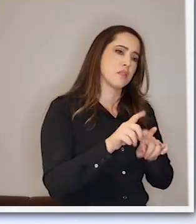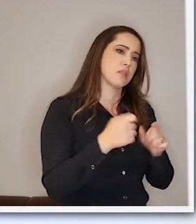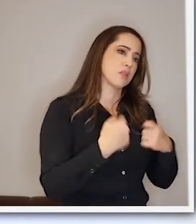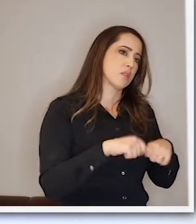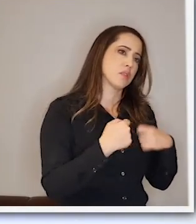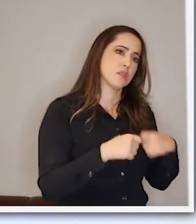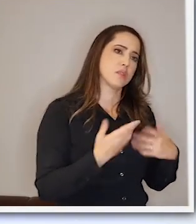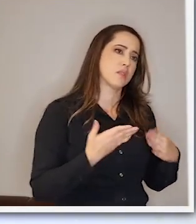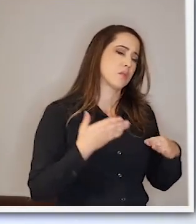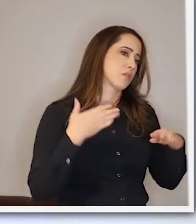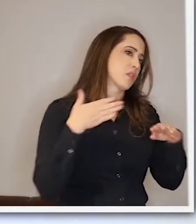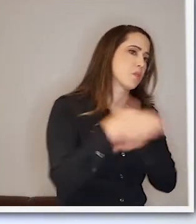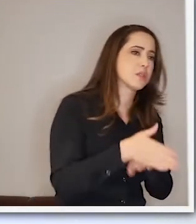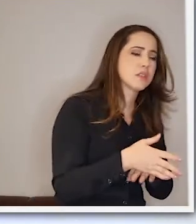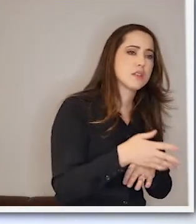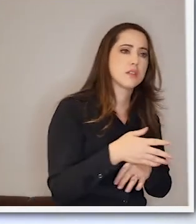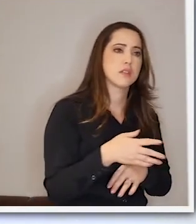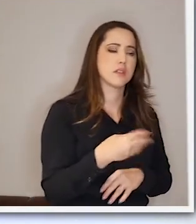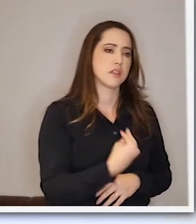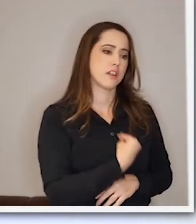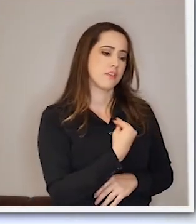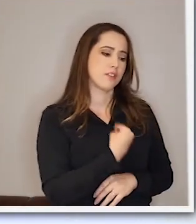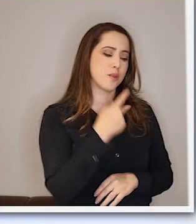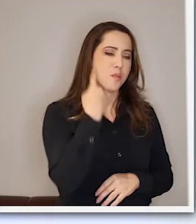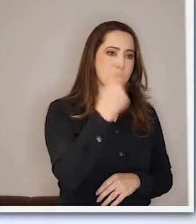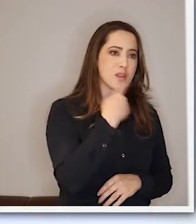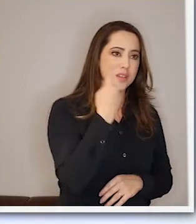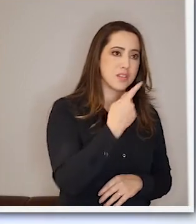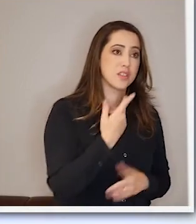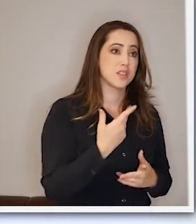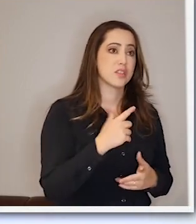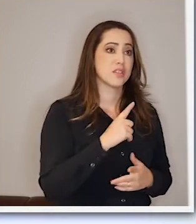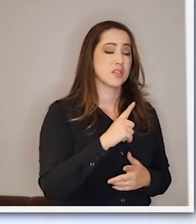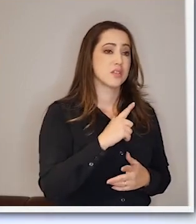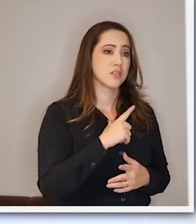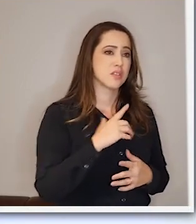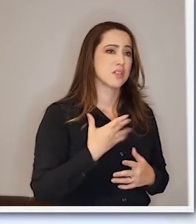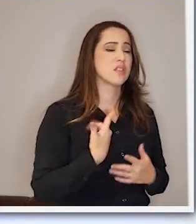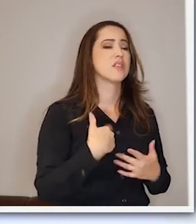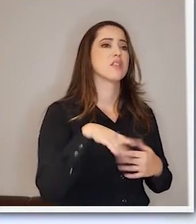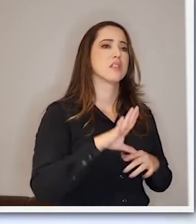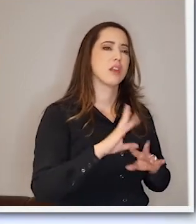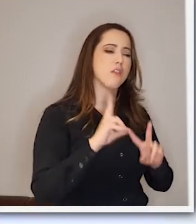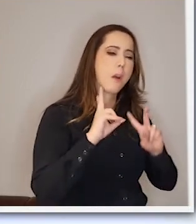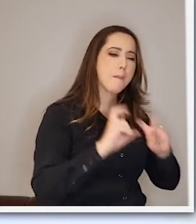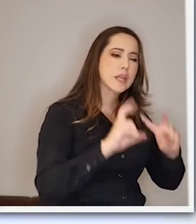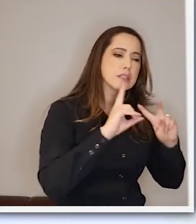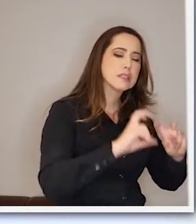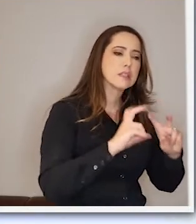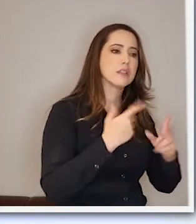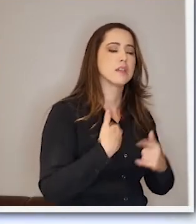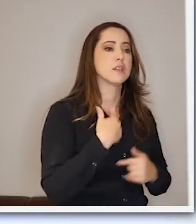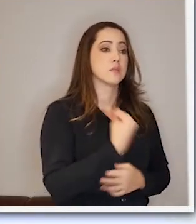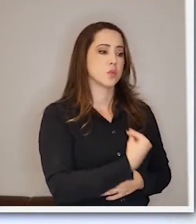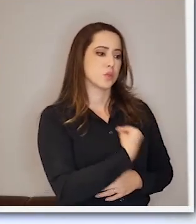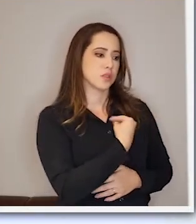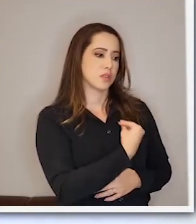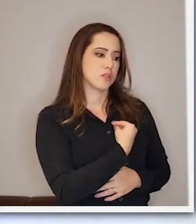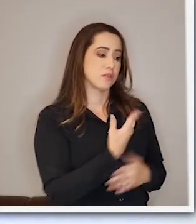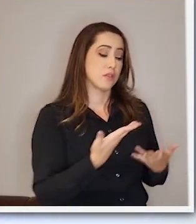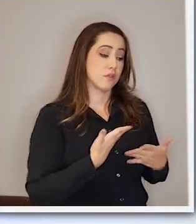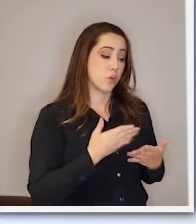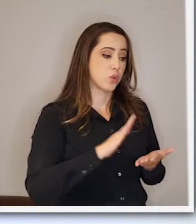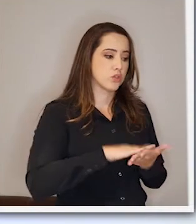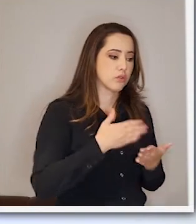as pessoas. Eu não decidi propriamente entrar na vida pública nesse campo da política. Houve